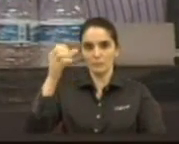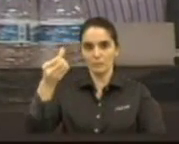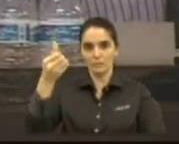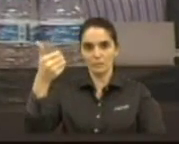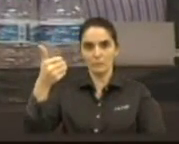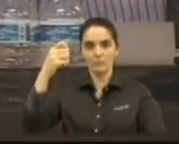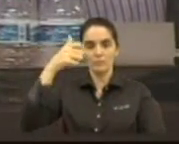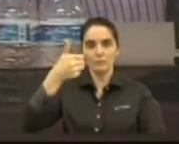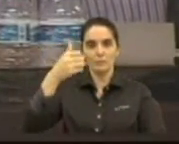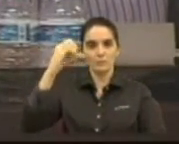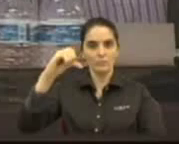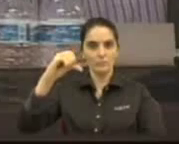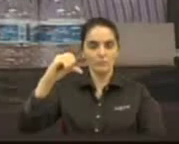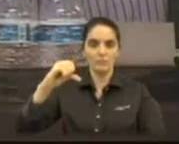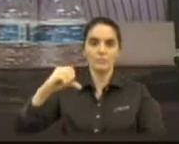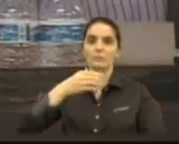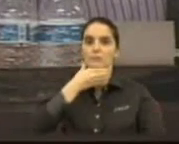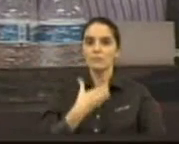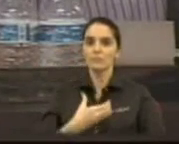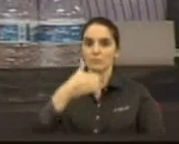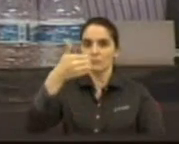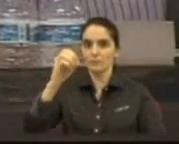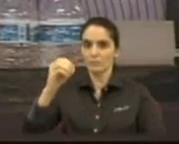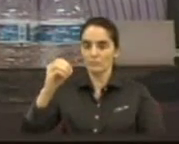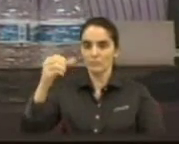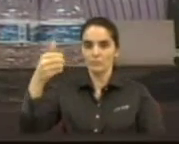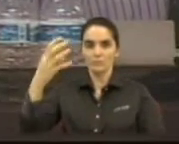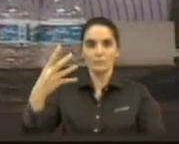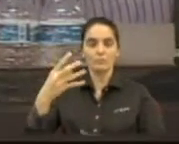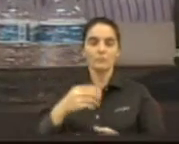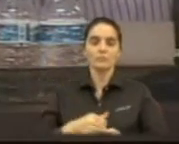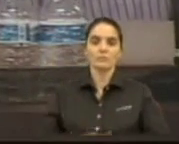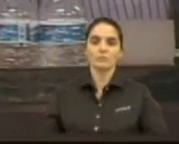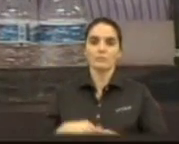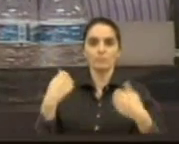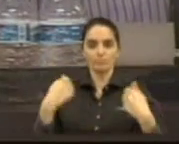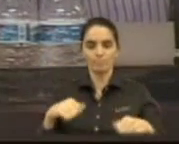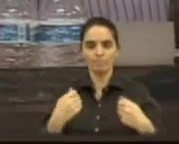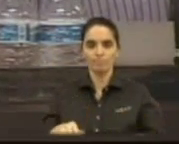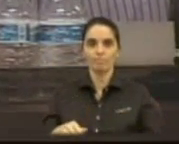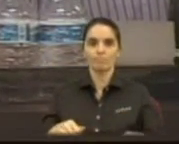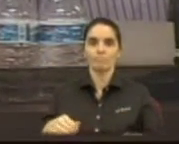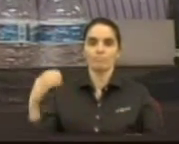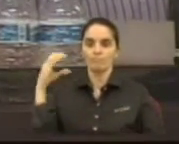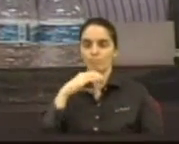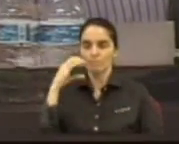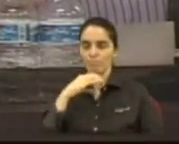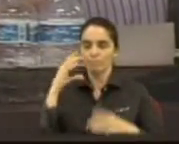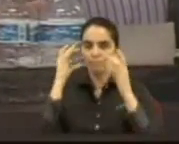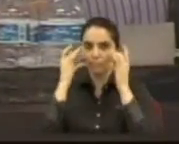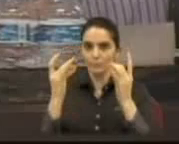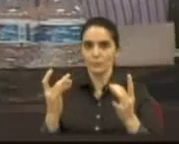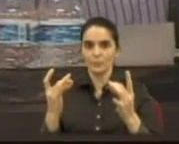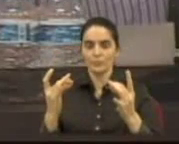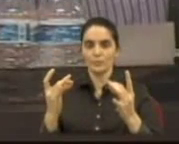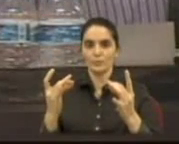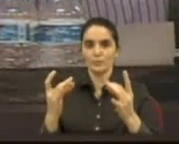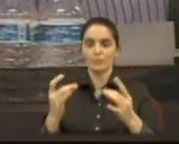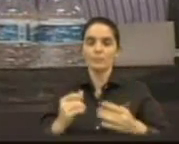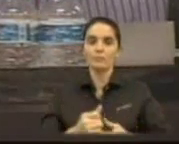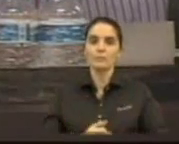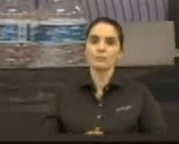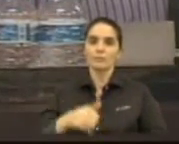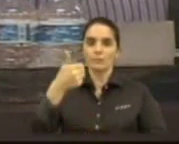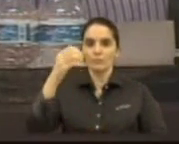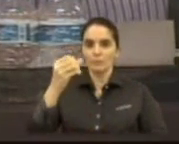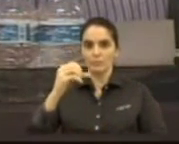de dezembro de 2014, para os fins que especifica. Necessita de regime especial de tramitação. Plenário, vereador Vitório Bortolão,